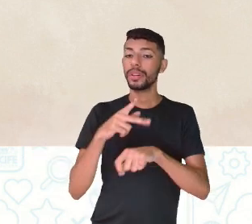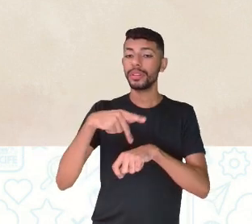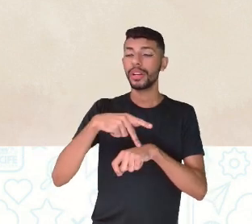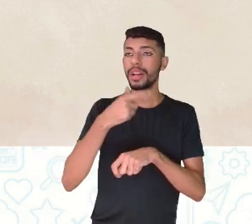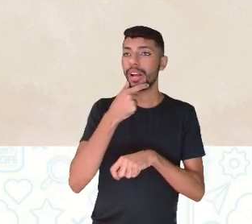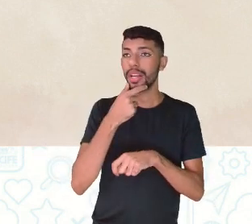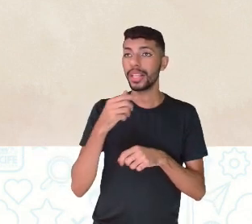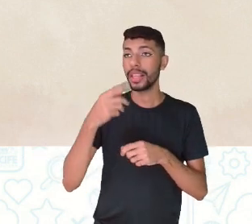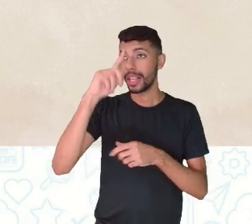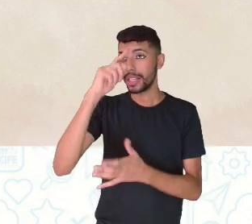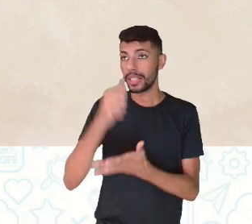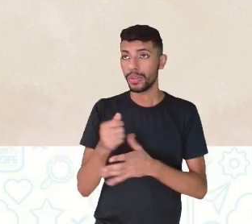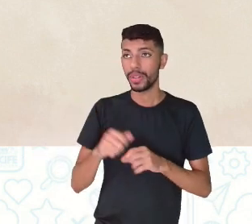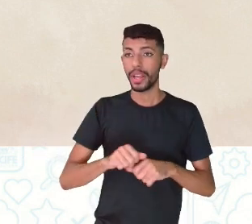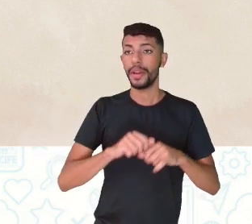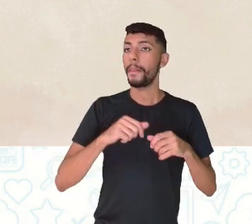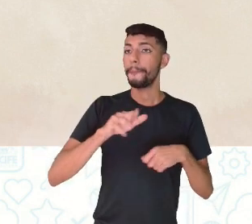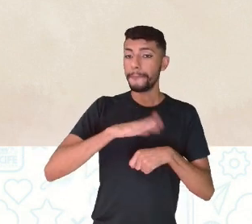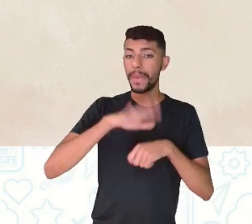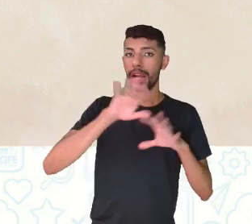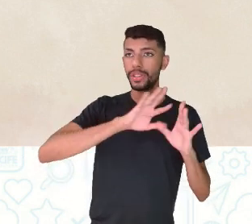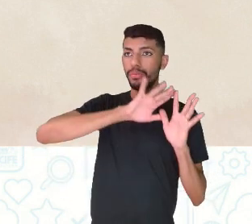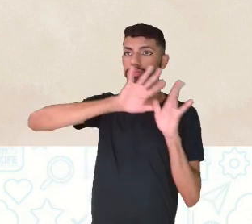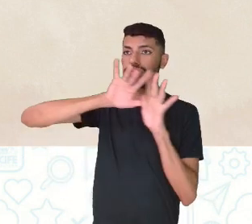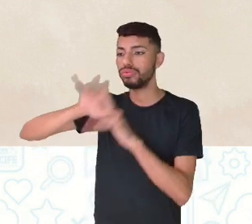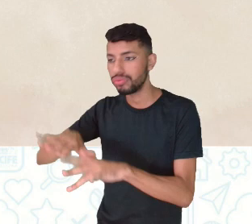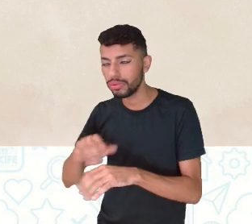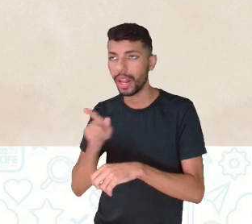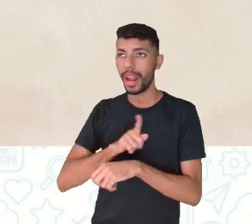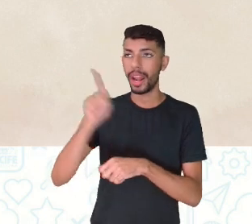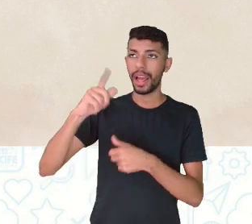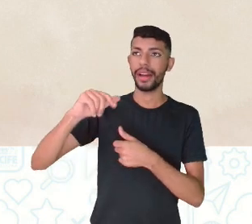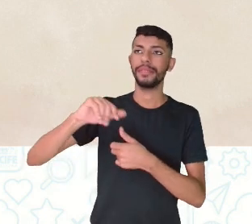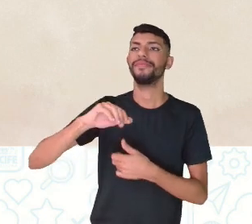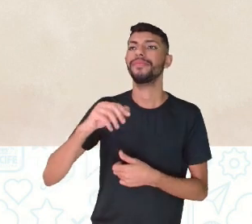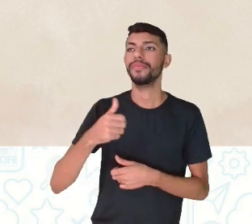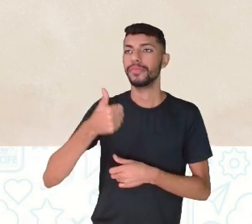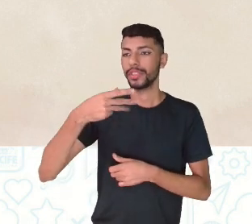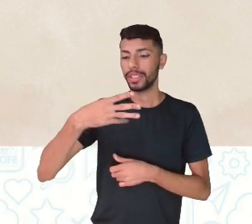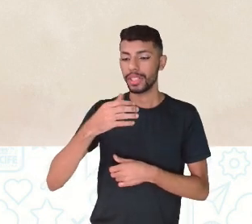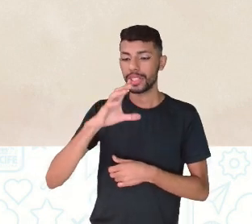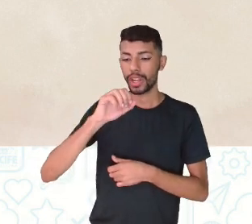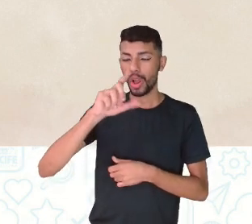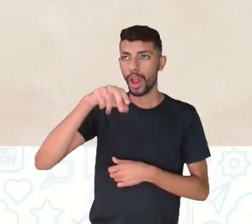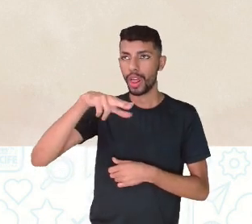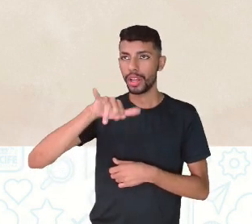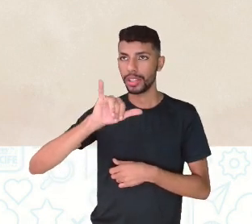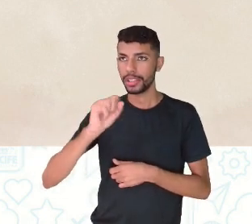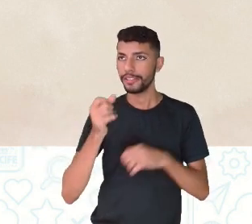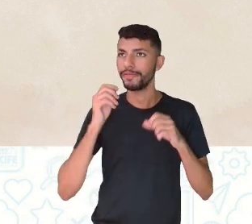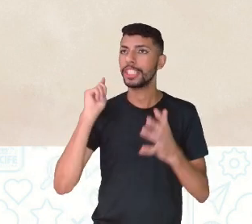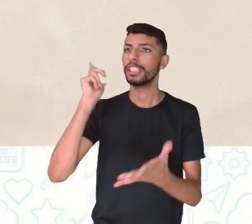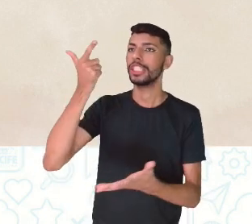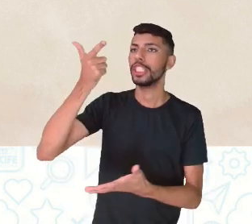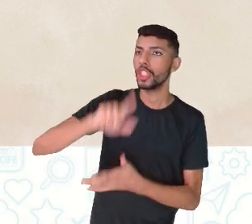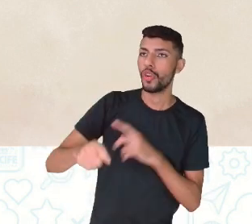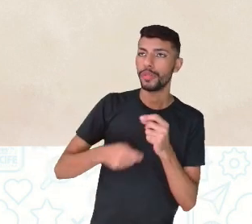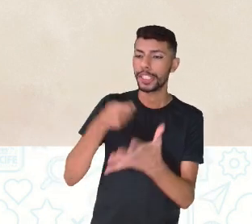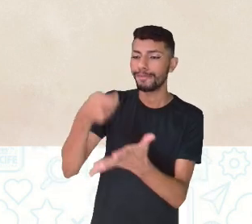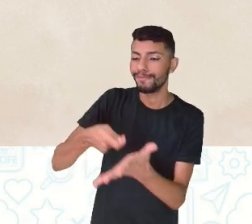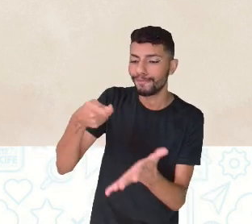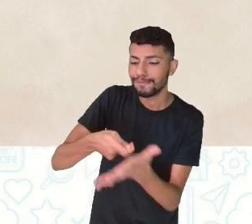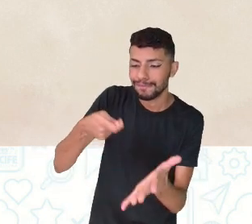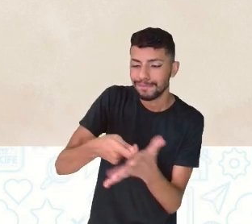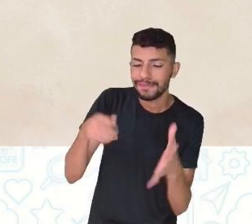13 colônias e, mais uma vez, obrigar os colonos a sustentá-las. Então, difícil, né? Começa